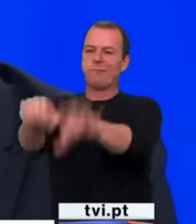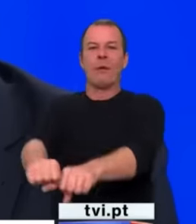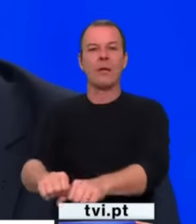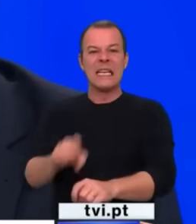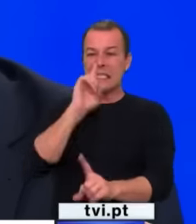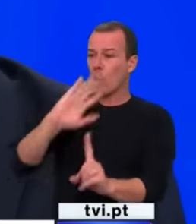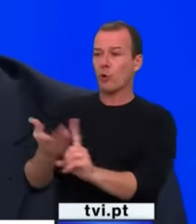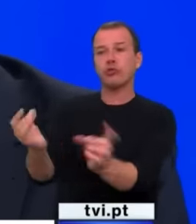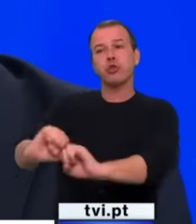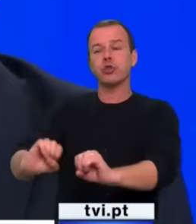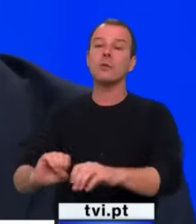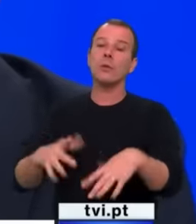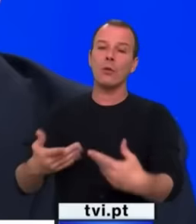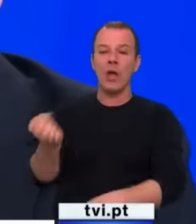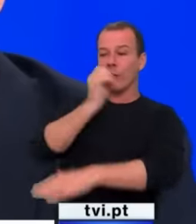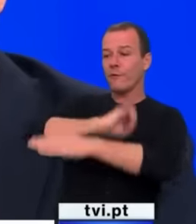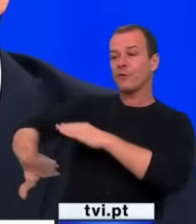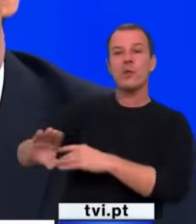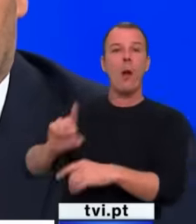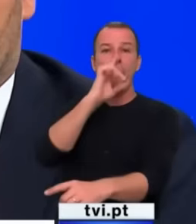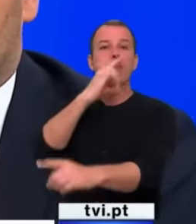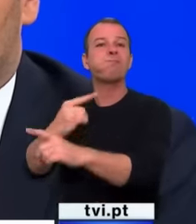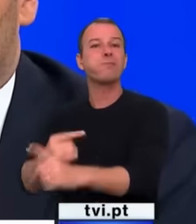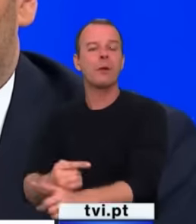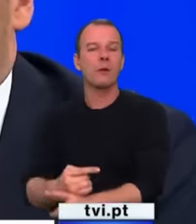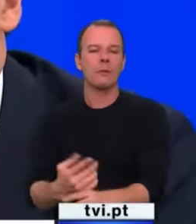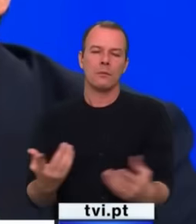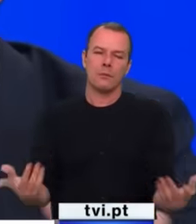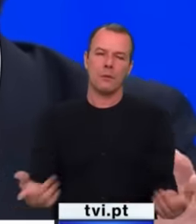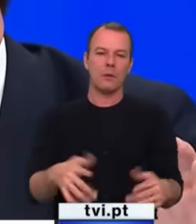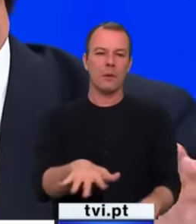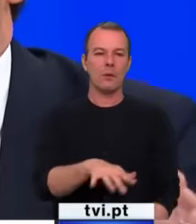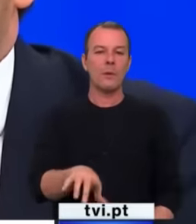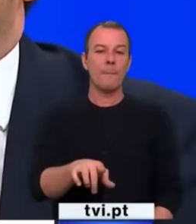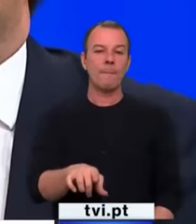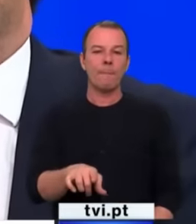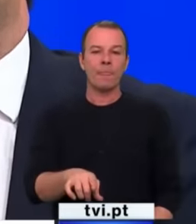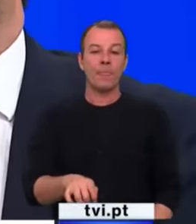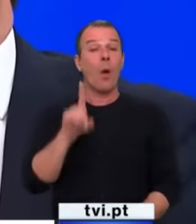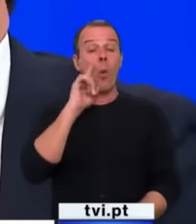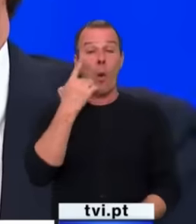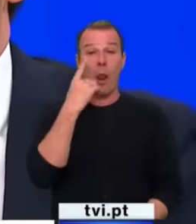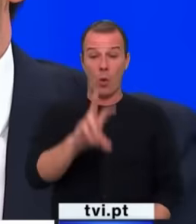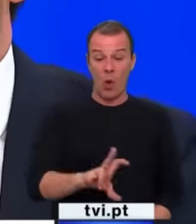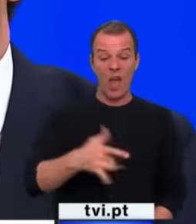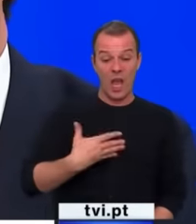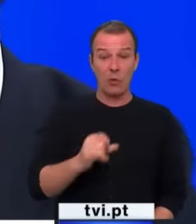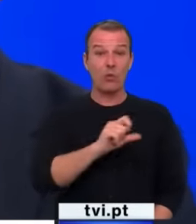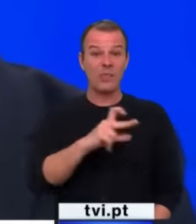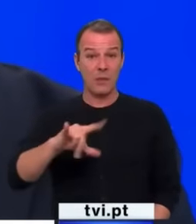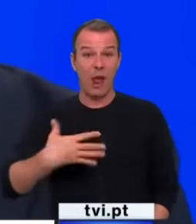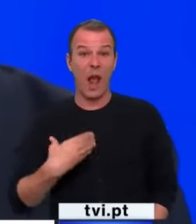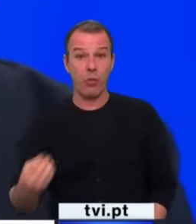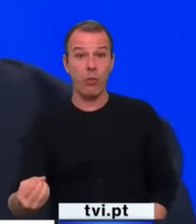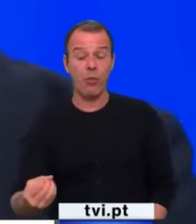houvesse condenação, a devolução novamente. E, portanto, nós temos no nosso quadro, coisa no Estado de Direito, o Ricardo temos Salgado o arresto. Ficar sem o seu peço palácio. Desculpa, não é coisa o Ricardo,